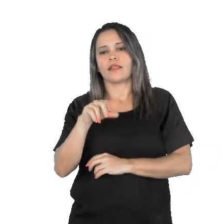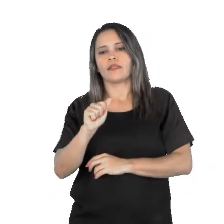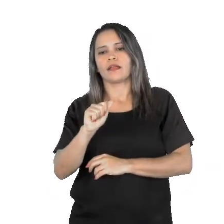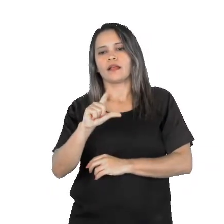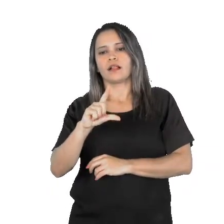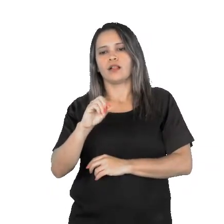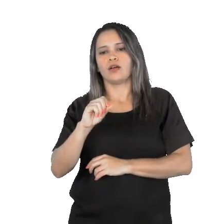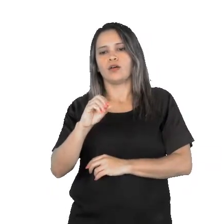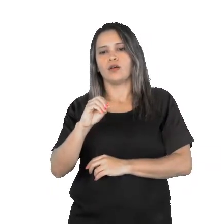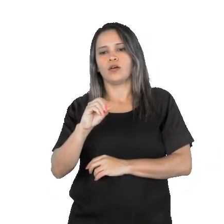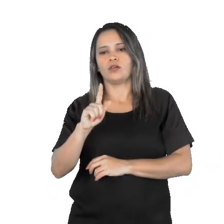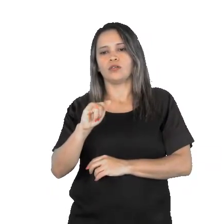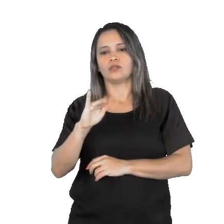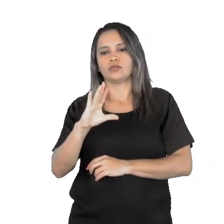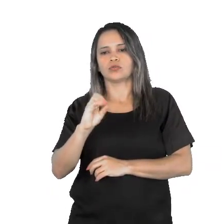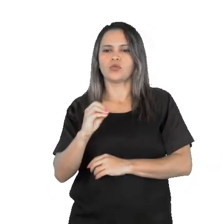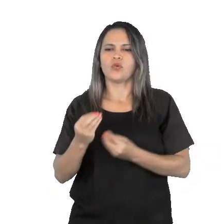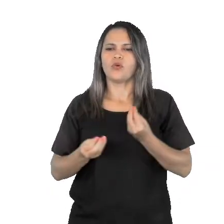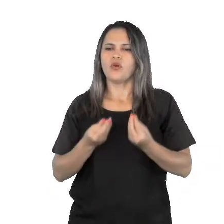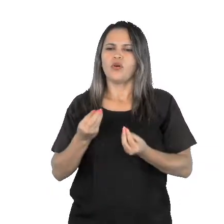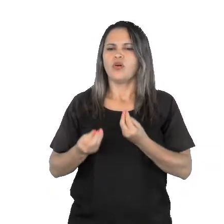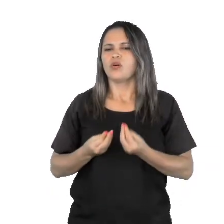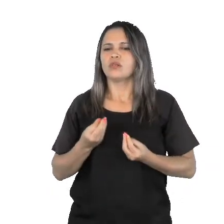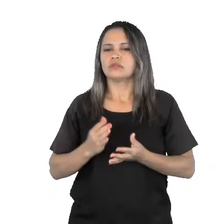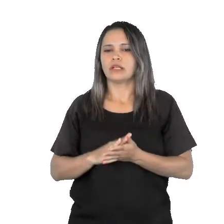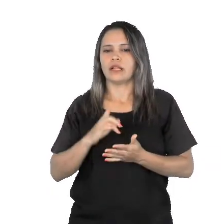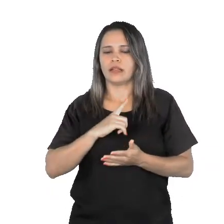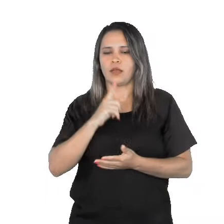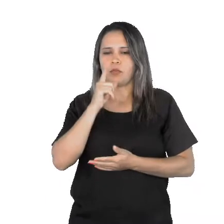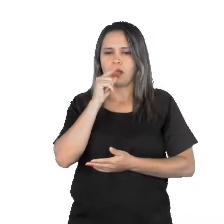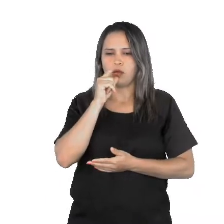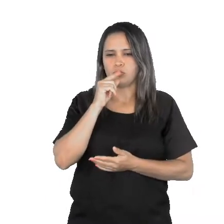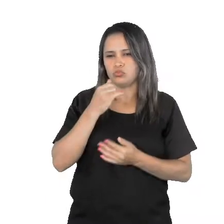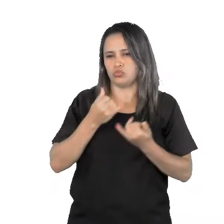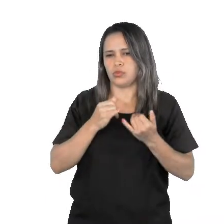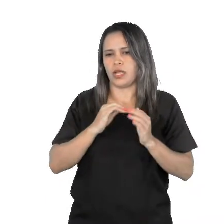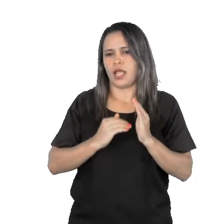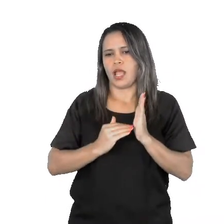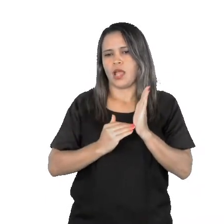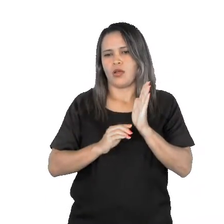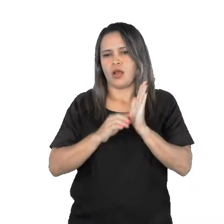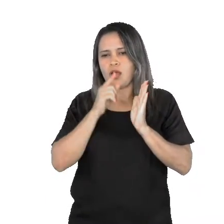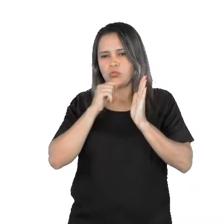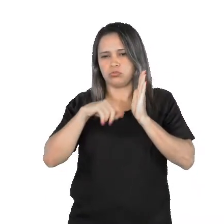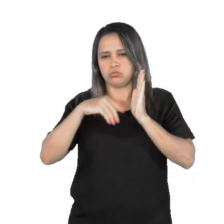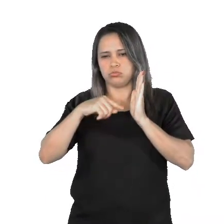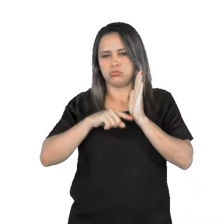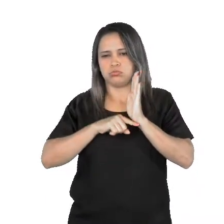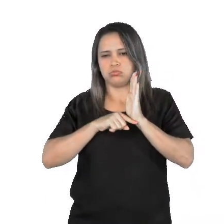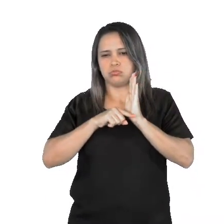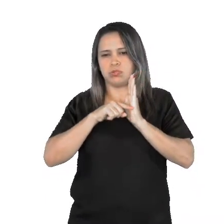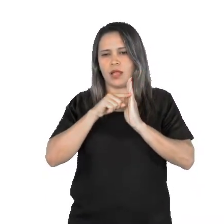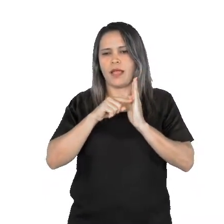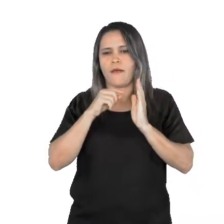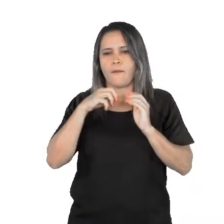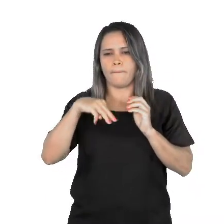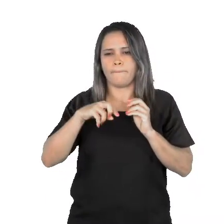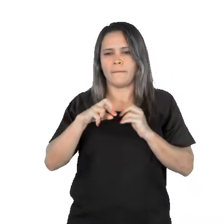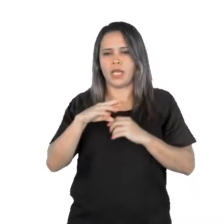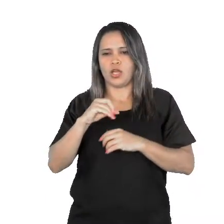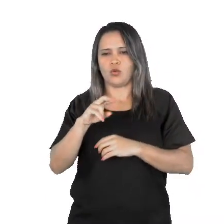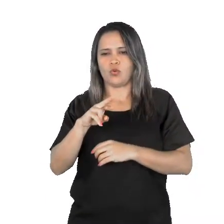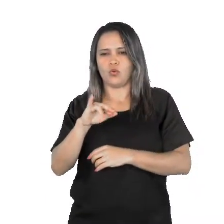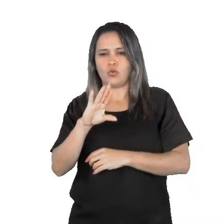E aí, como funciona esse termômetro? Ele tem um líquido, que é o mercúrio, que enquanto mais quente,